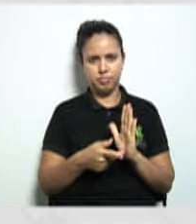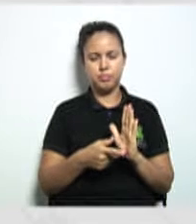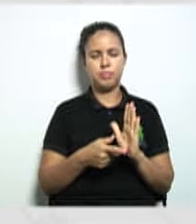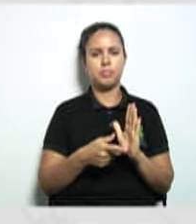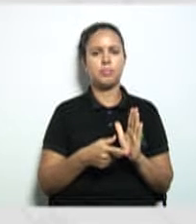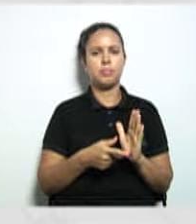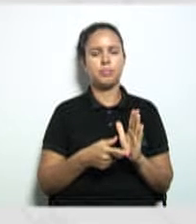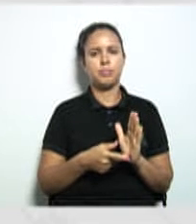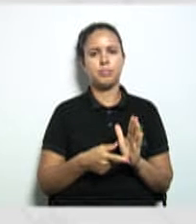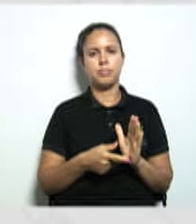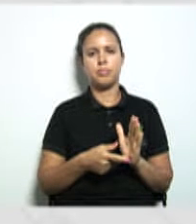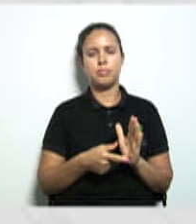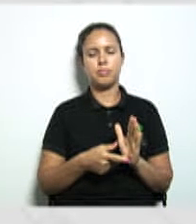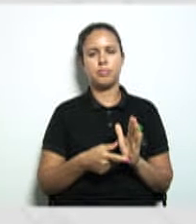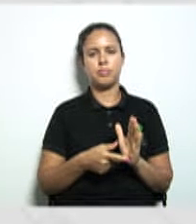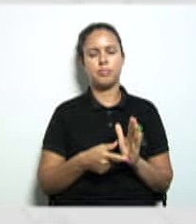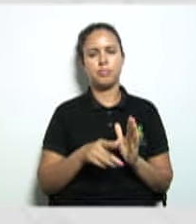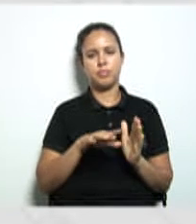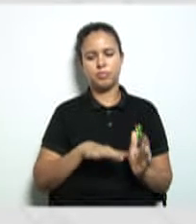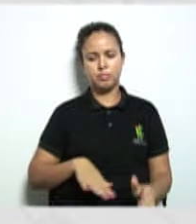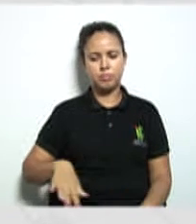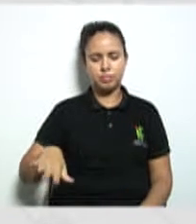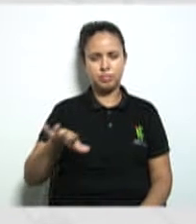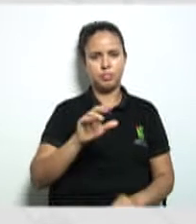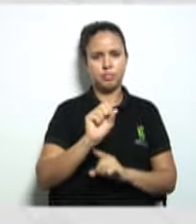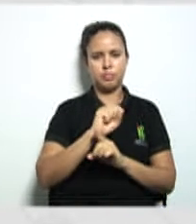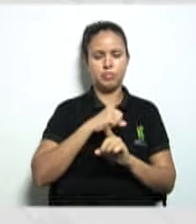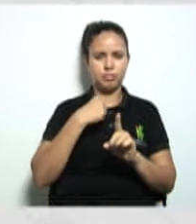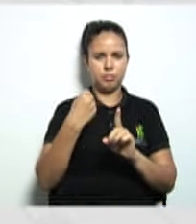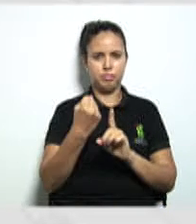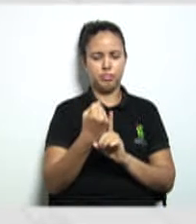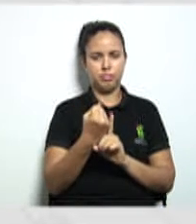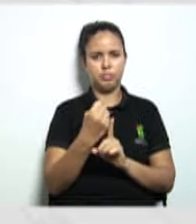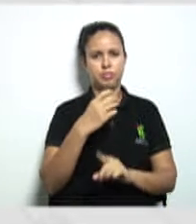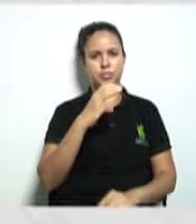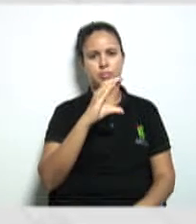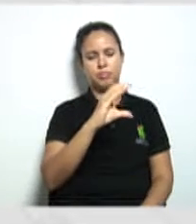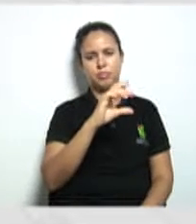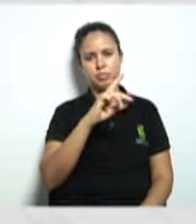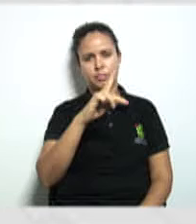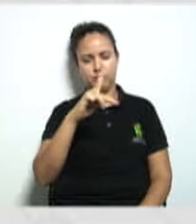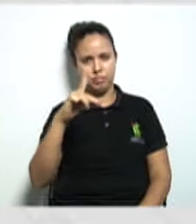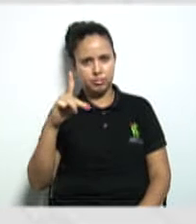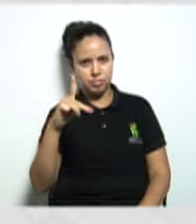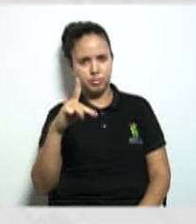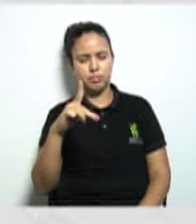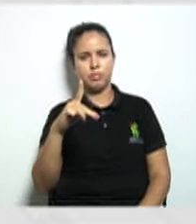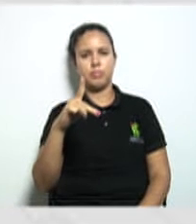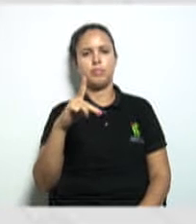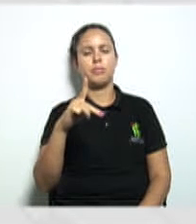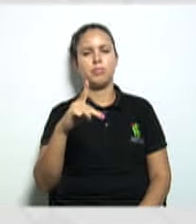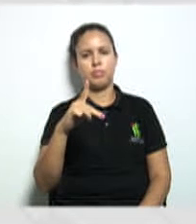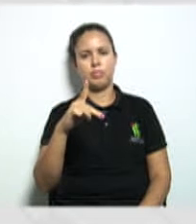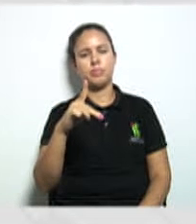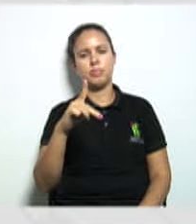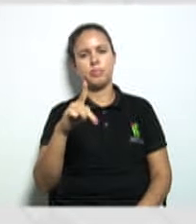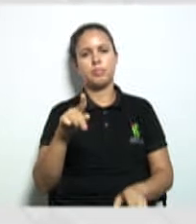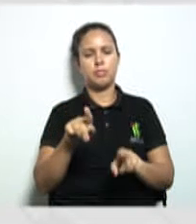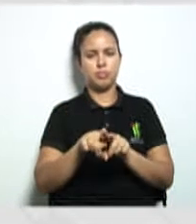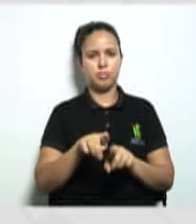dizer que a sociedade cooperativa, quanto à sua